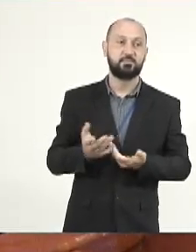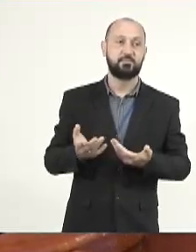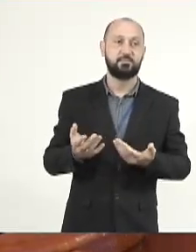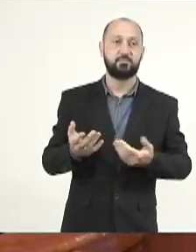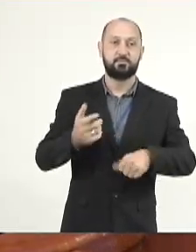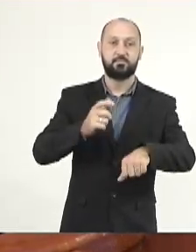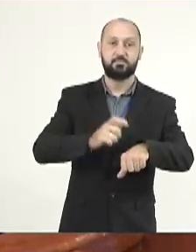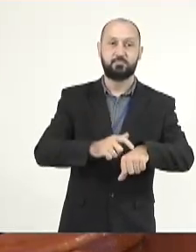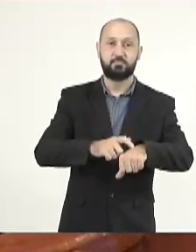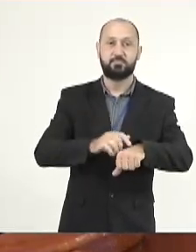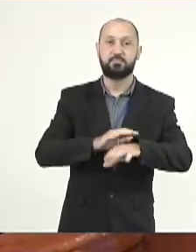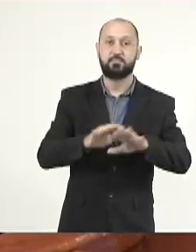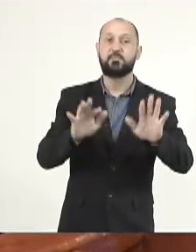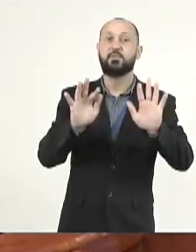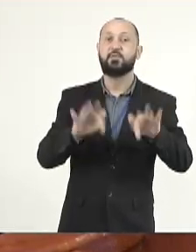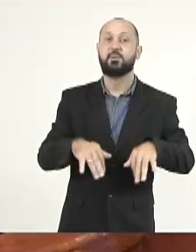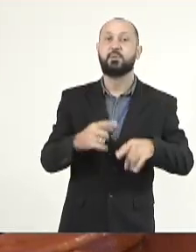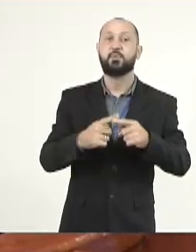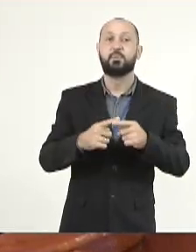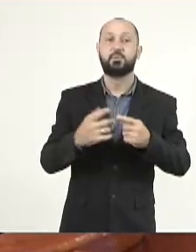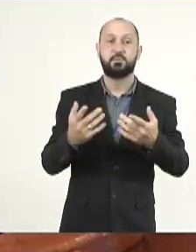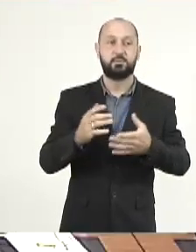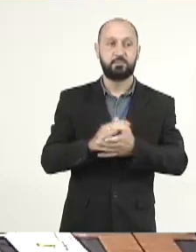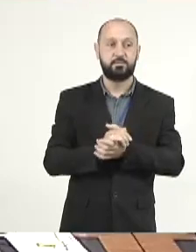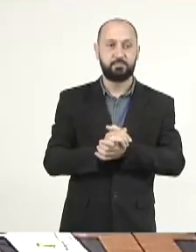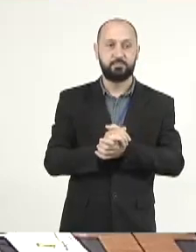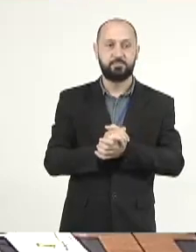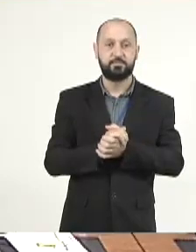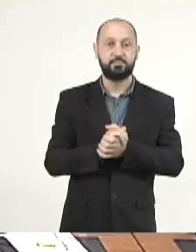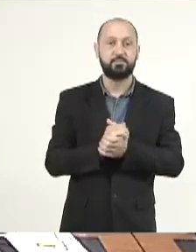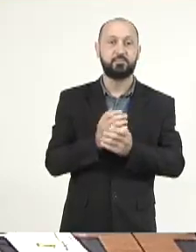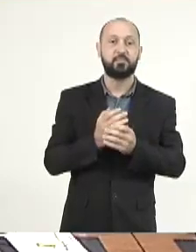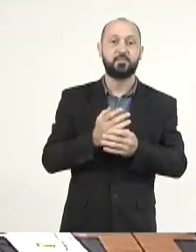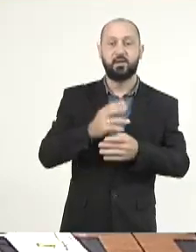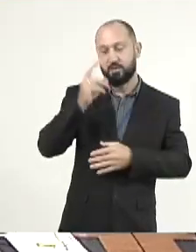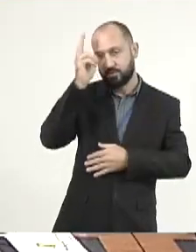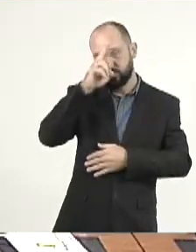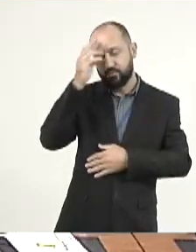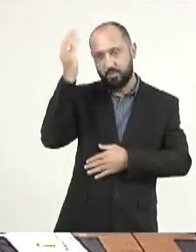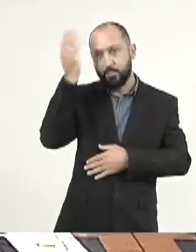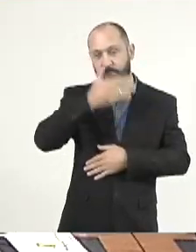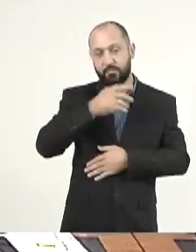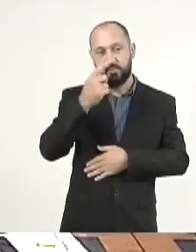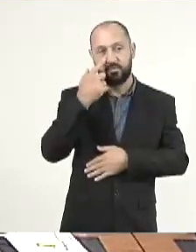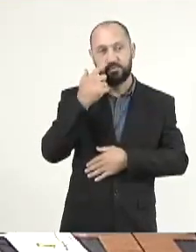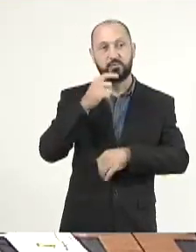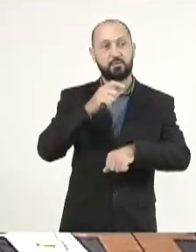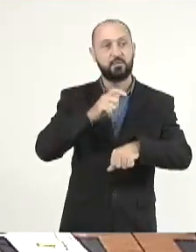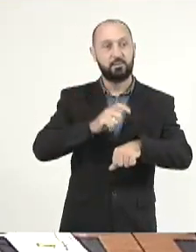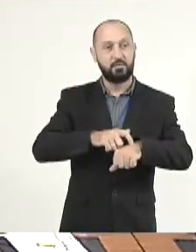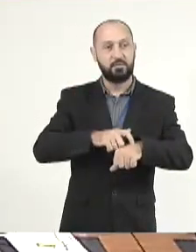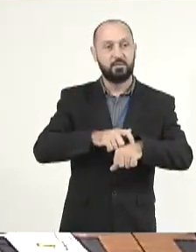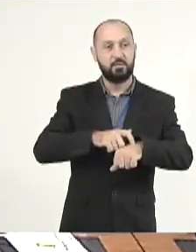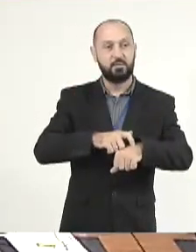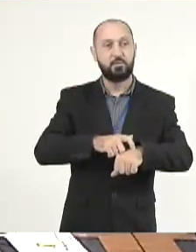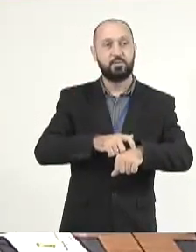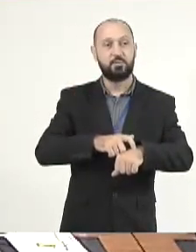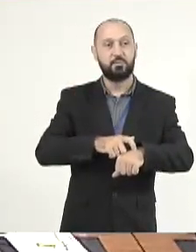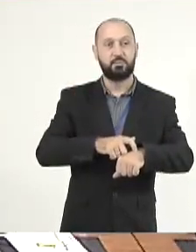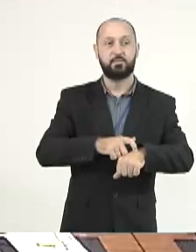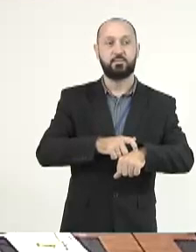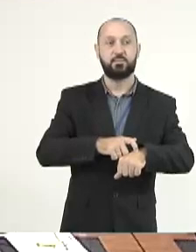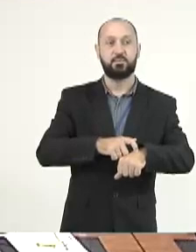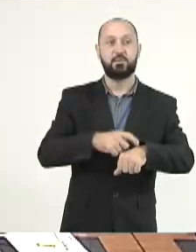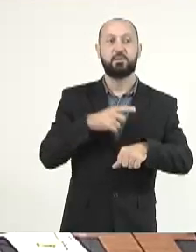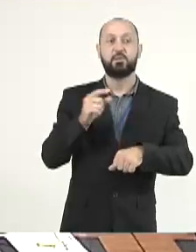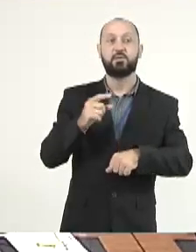meu tempo. Para concluir, porque já acabou o tempo. A história vai comprovar, deputado Pedro Já Kennedy. acabou o tempo, inclusive Vossa Excelência avançou no meu